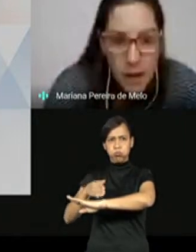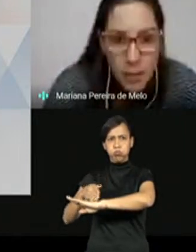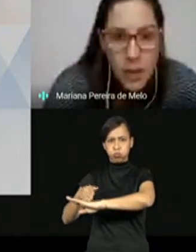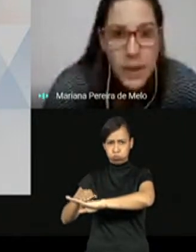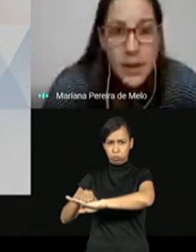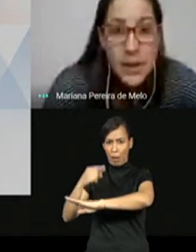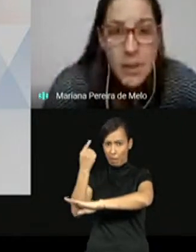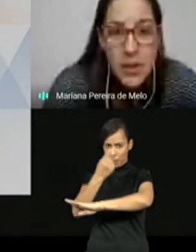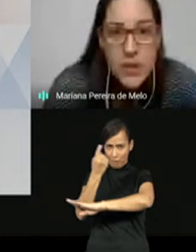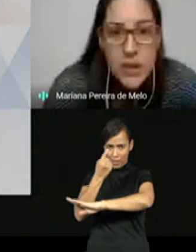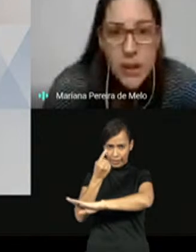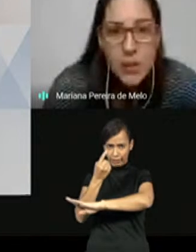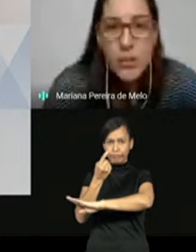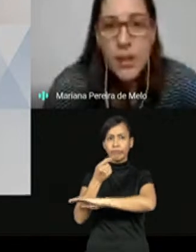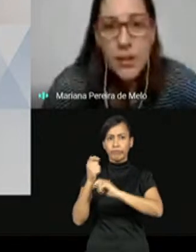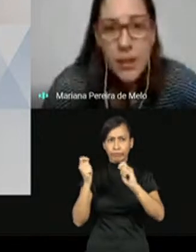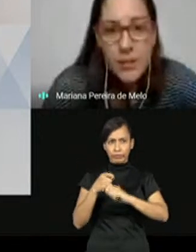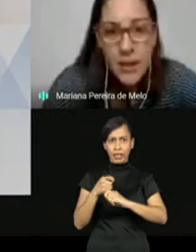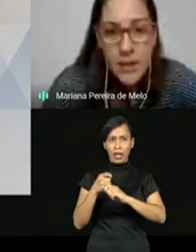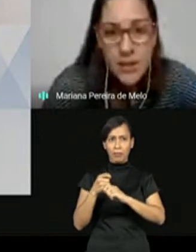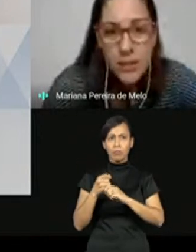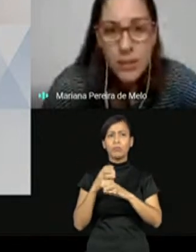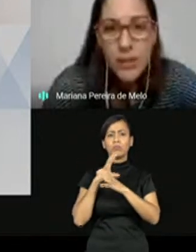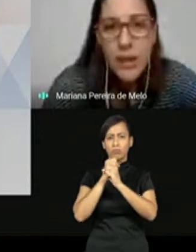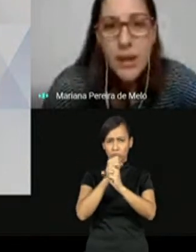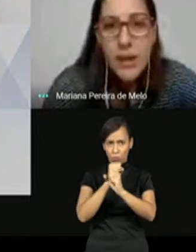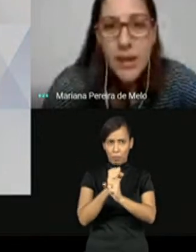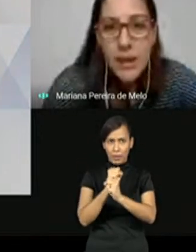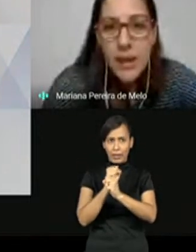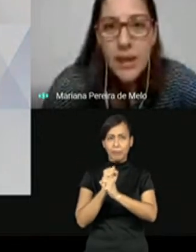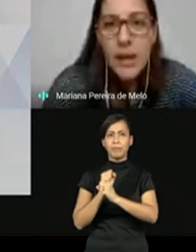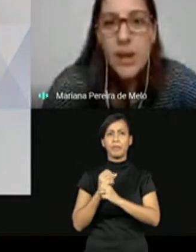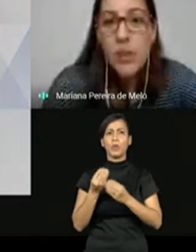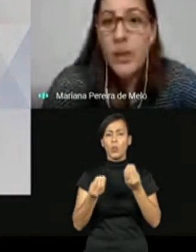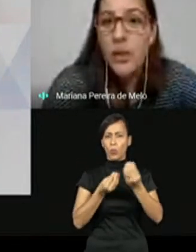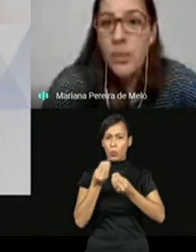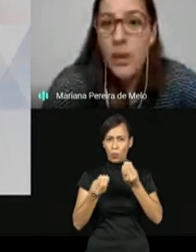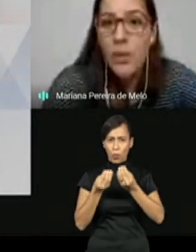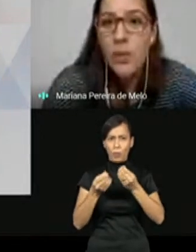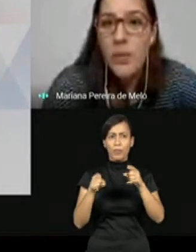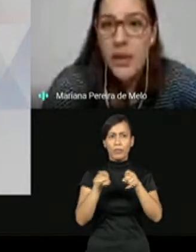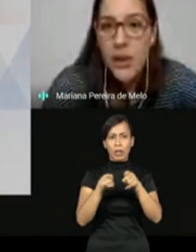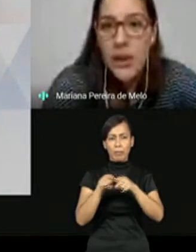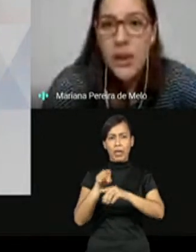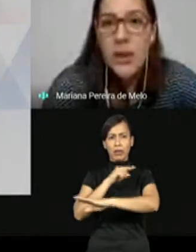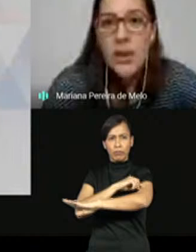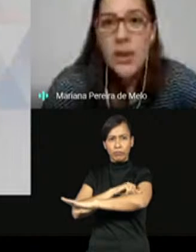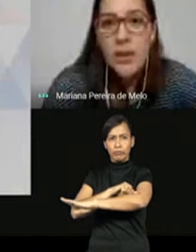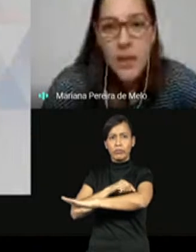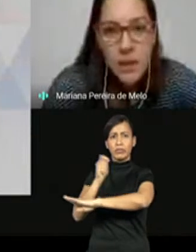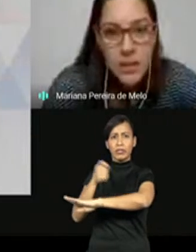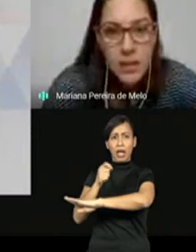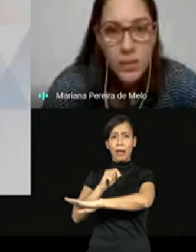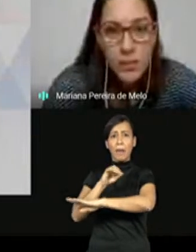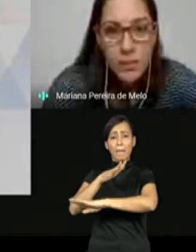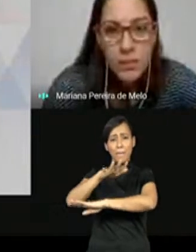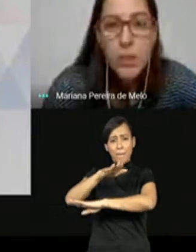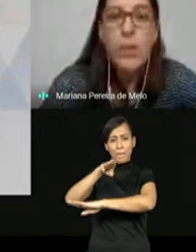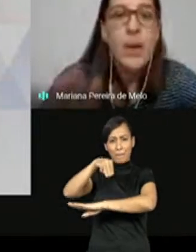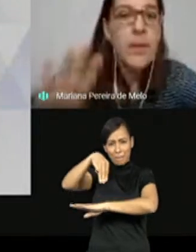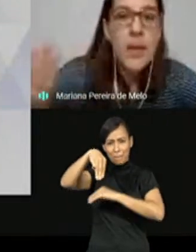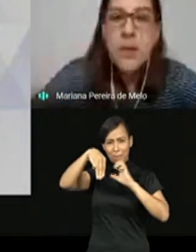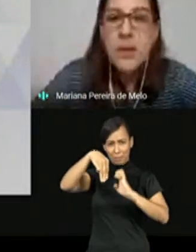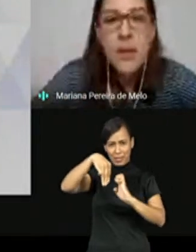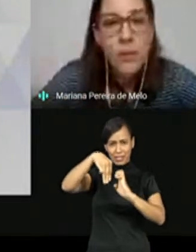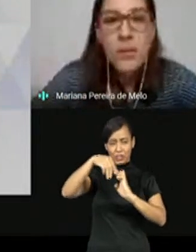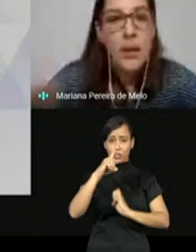distribuição normal que tem média 5 e com a variância 1. E aqui, uma normal com média 15 e variância 1. Bom,